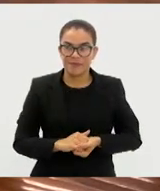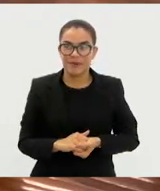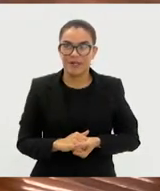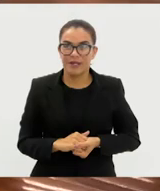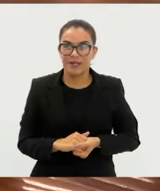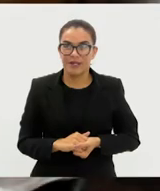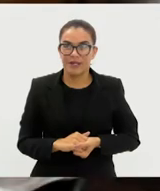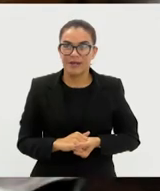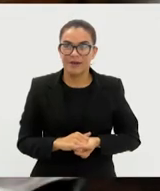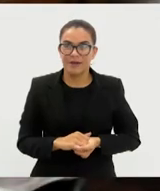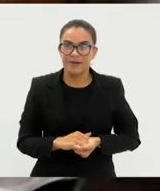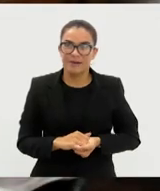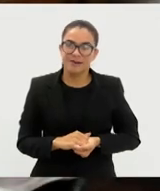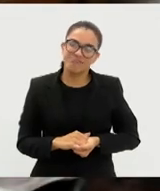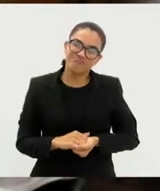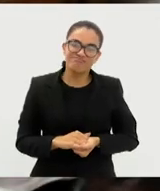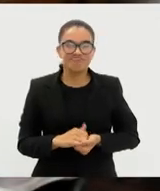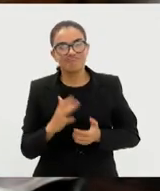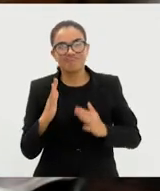Há uns